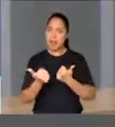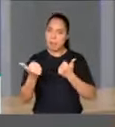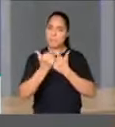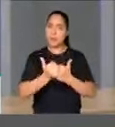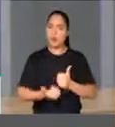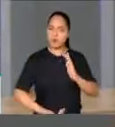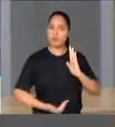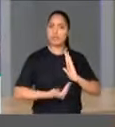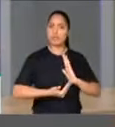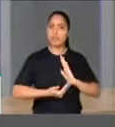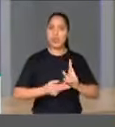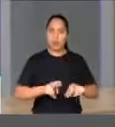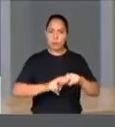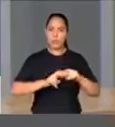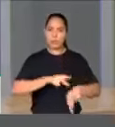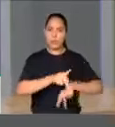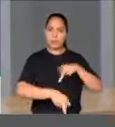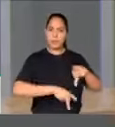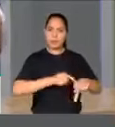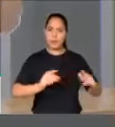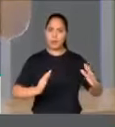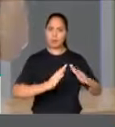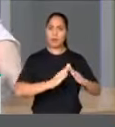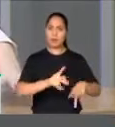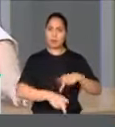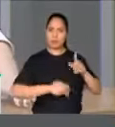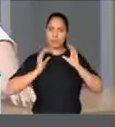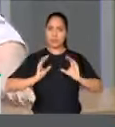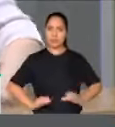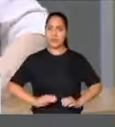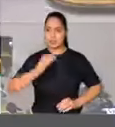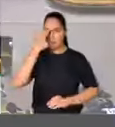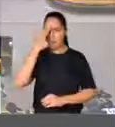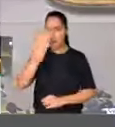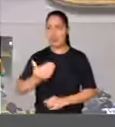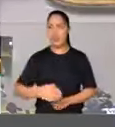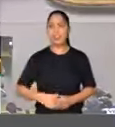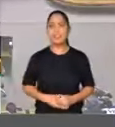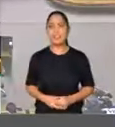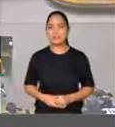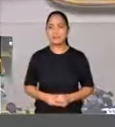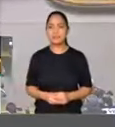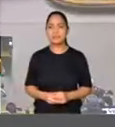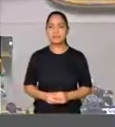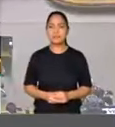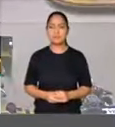do povo, é a casa da cidadania. Muito obrigado em nome de todos.